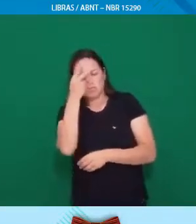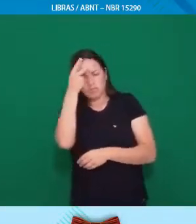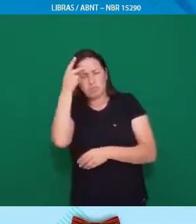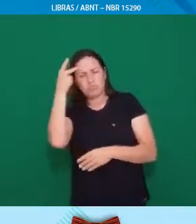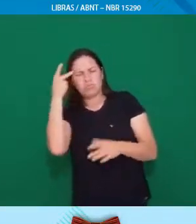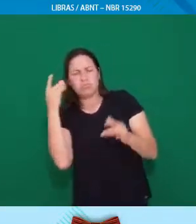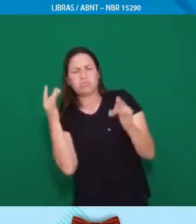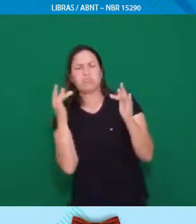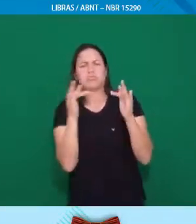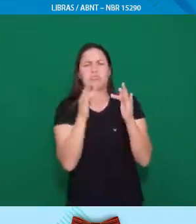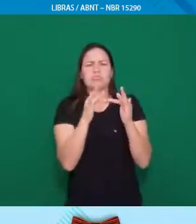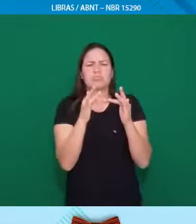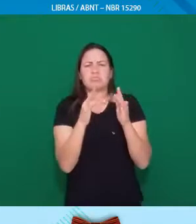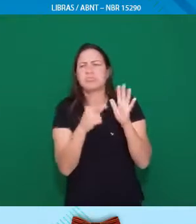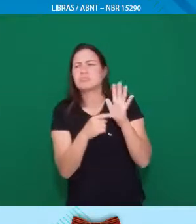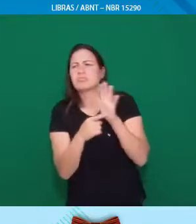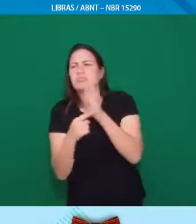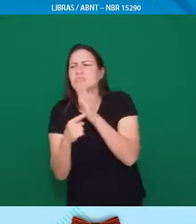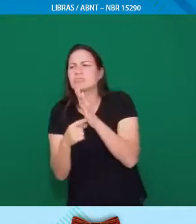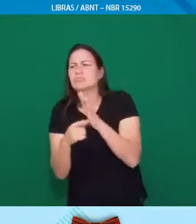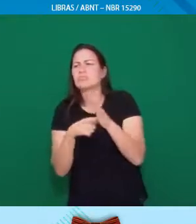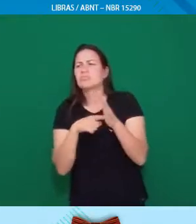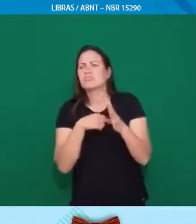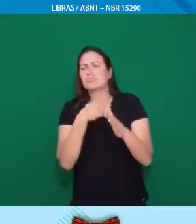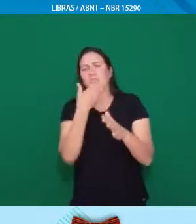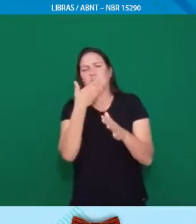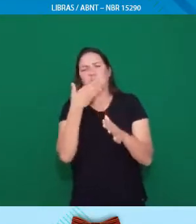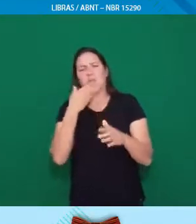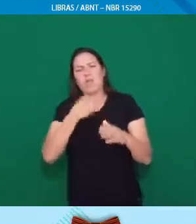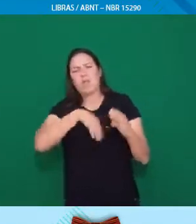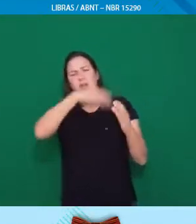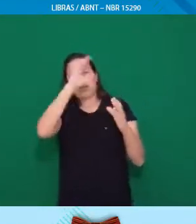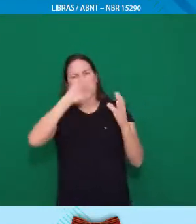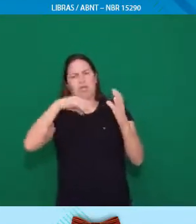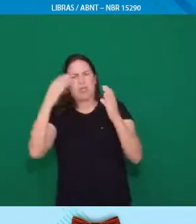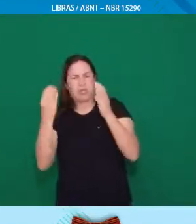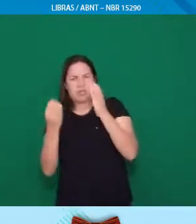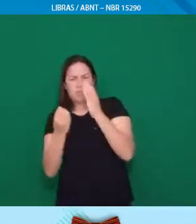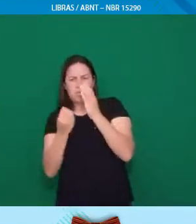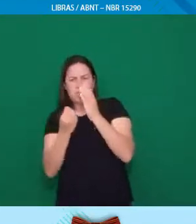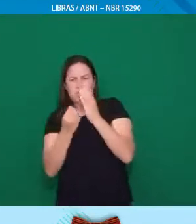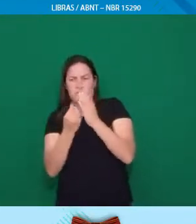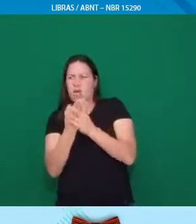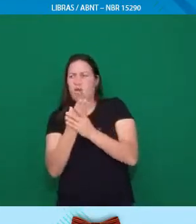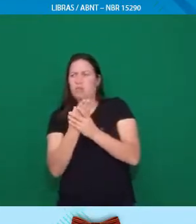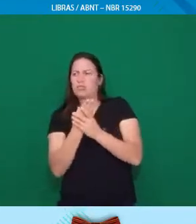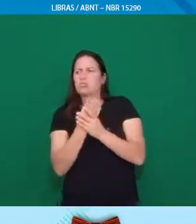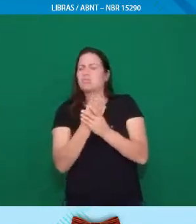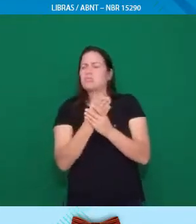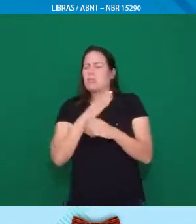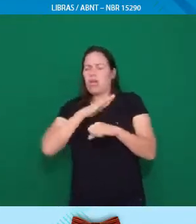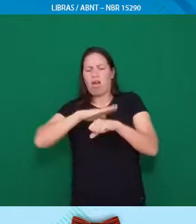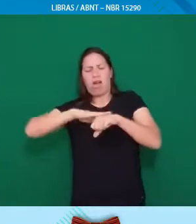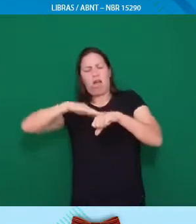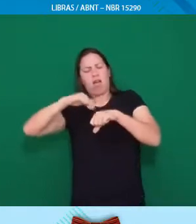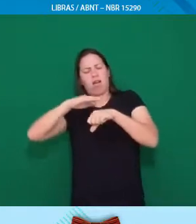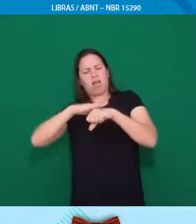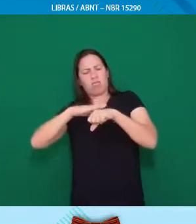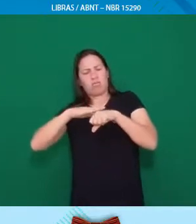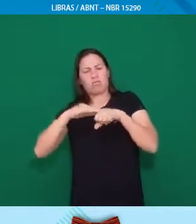atender as pessoas é mostrar o que nós temos de melhor em Campos Novos a hospitalidade